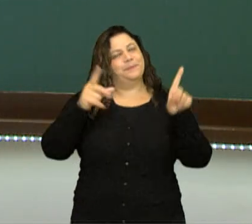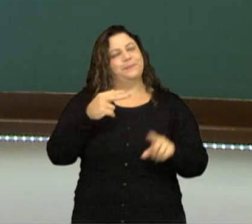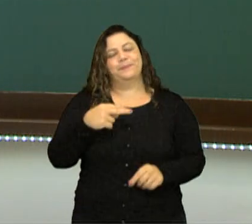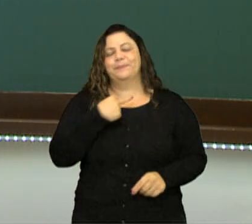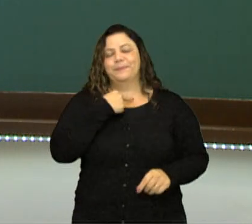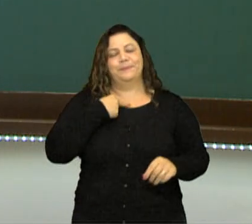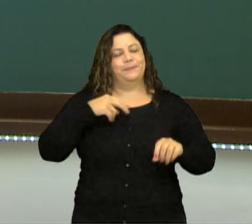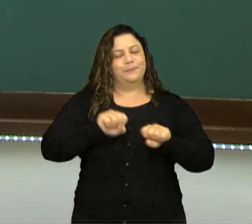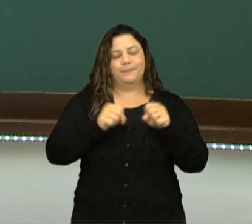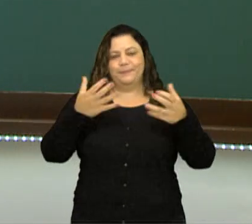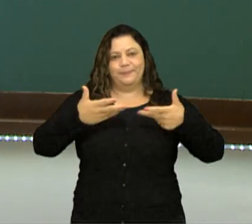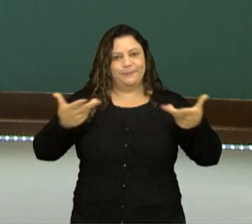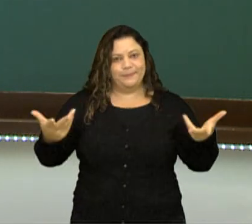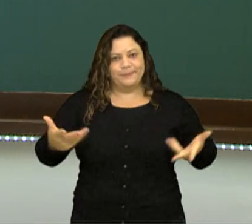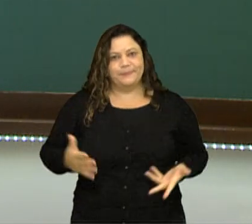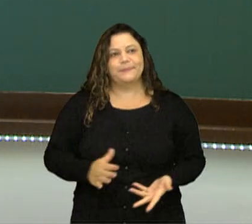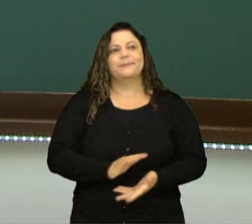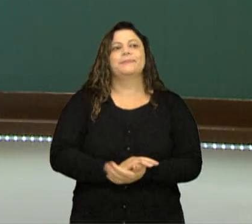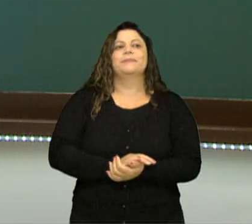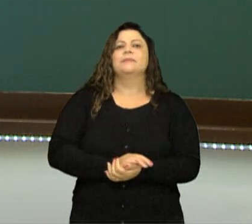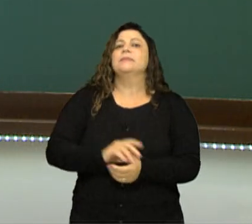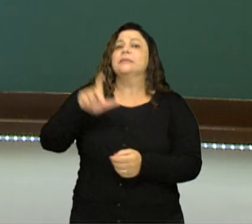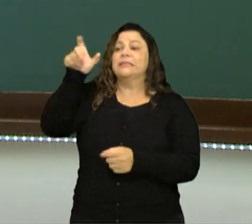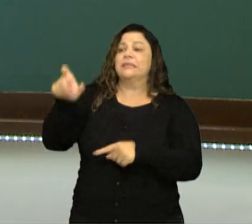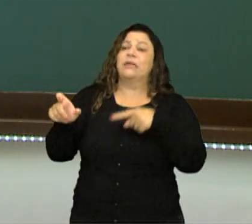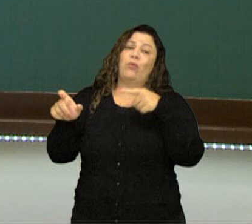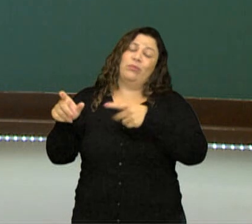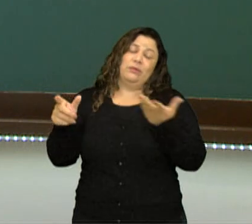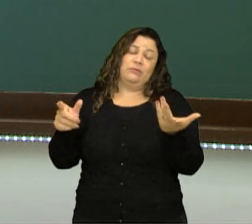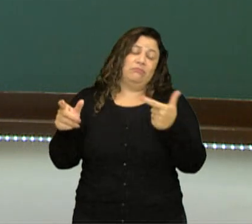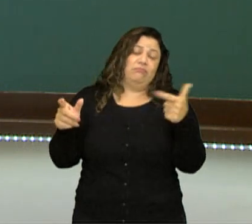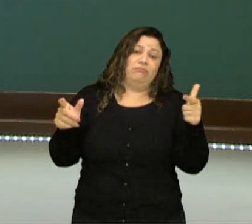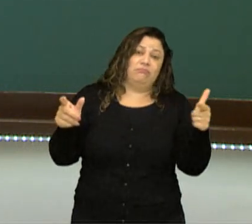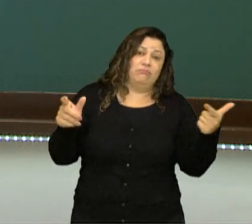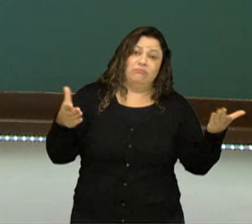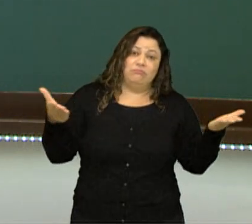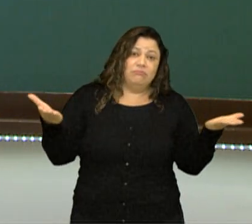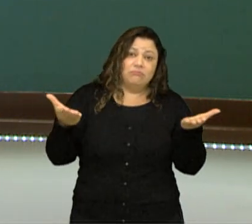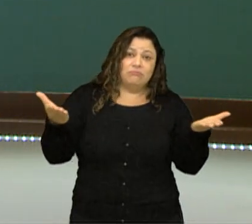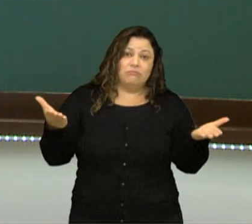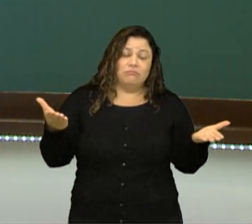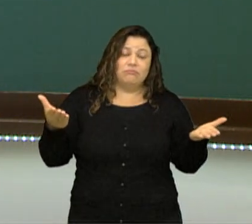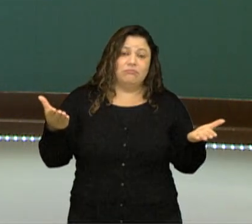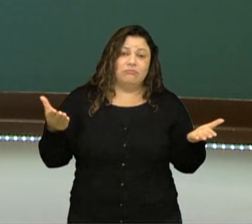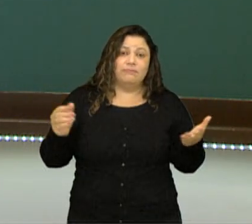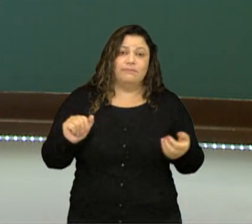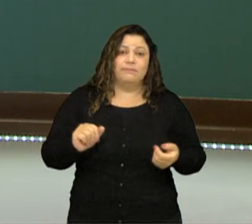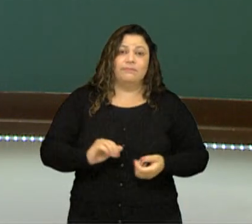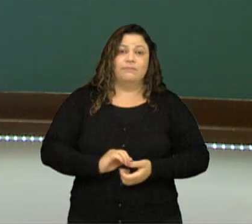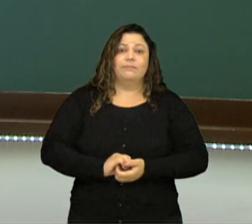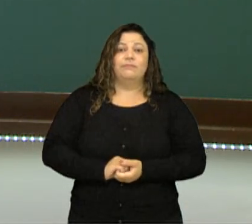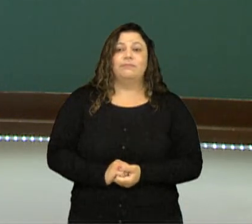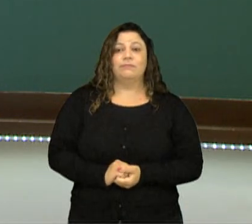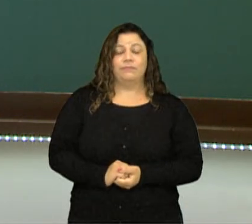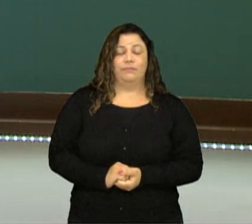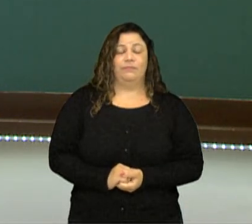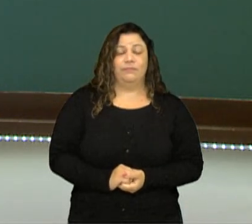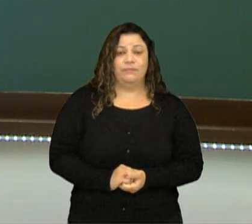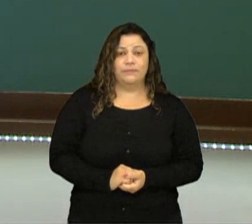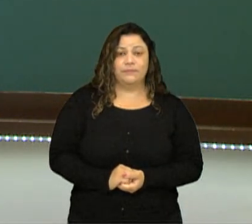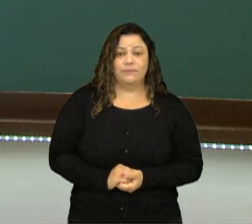possível. Então ele não tem aí nenhuma questão